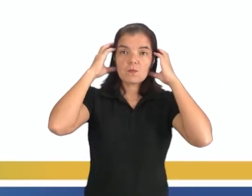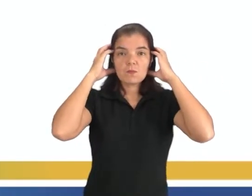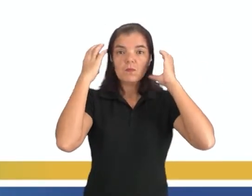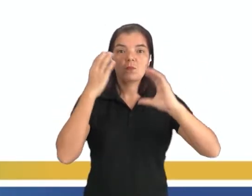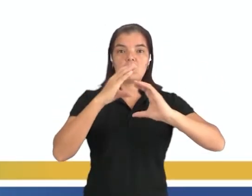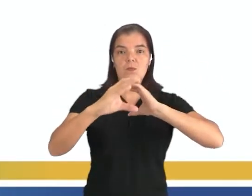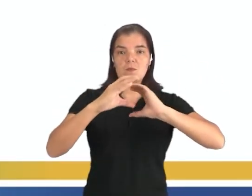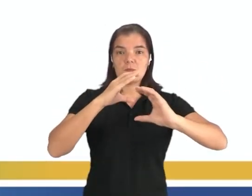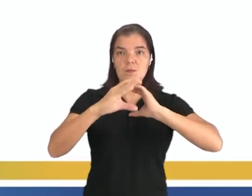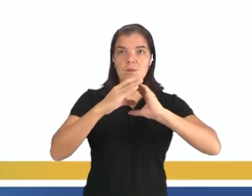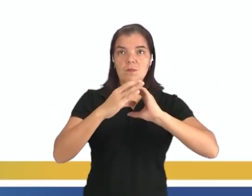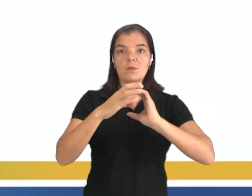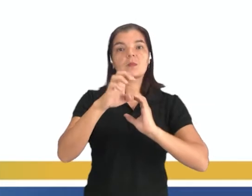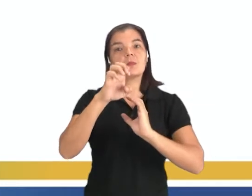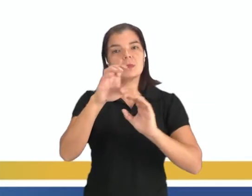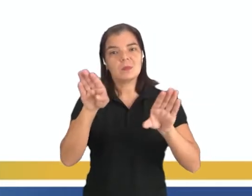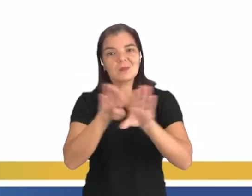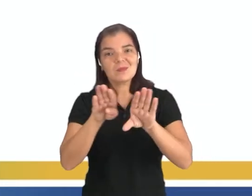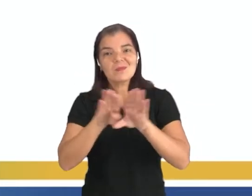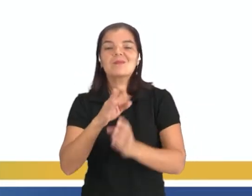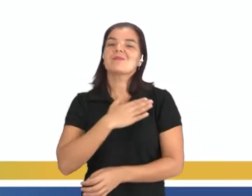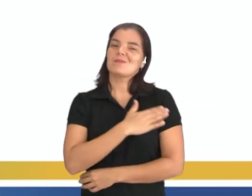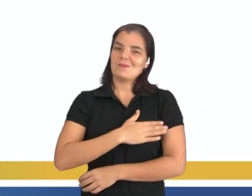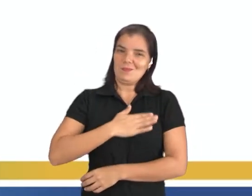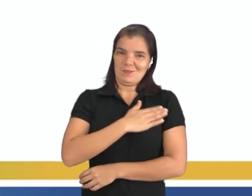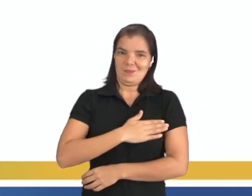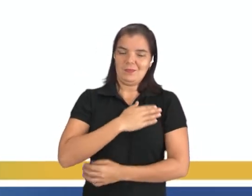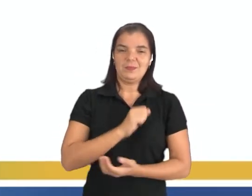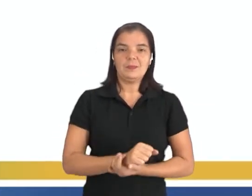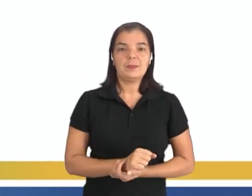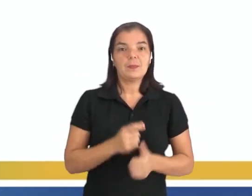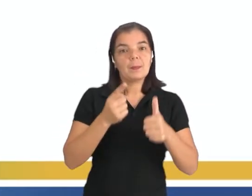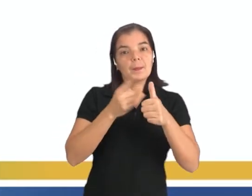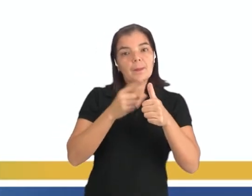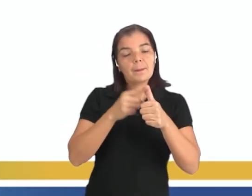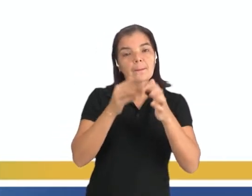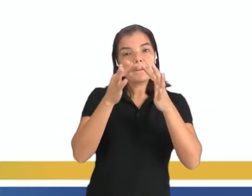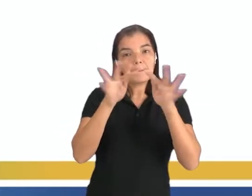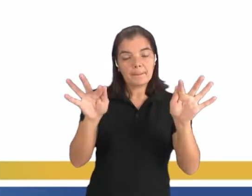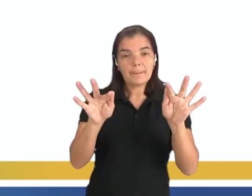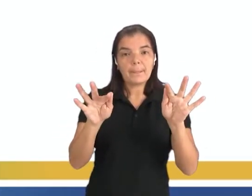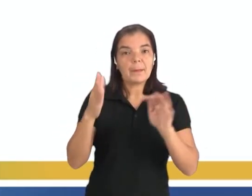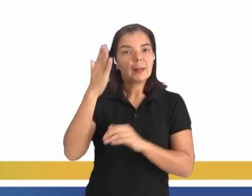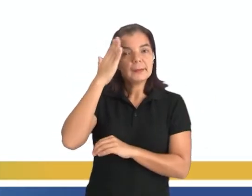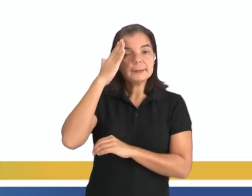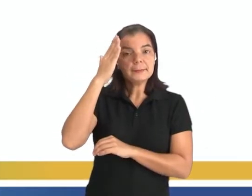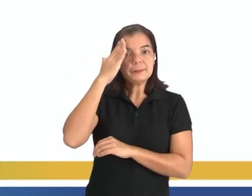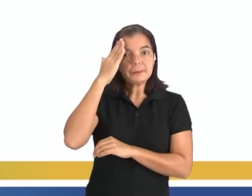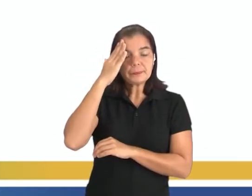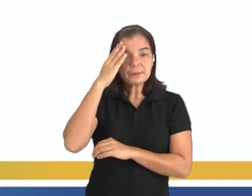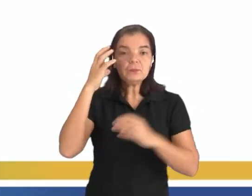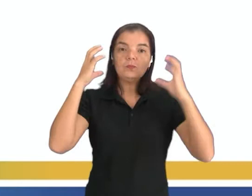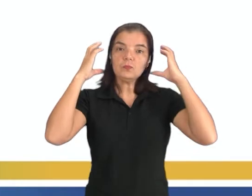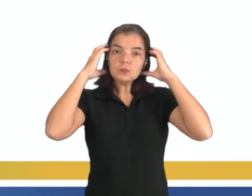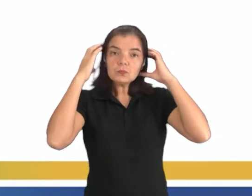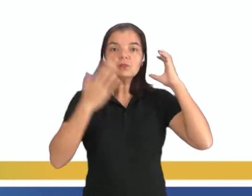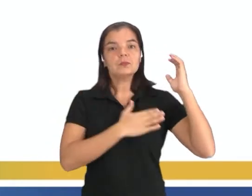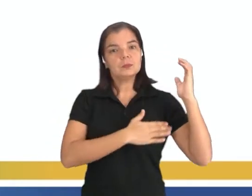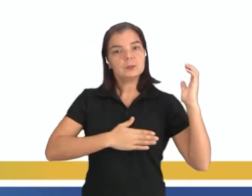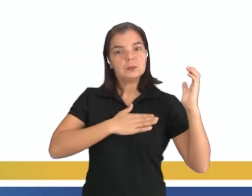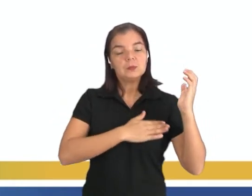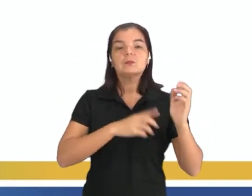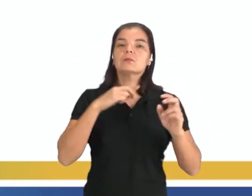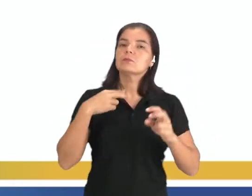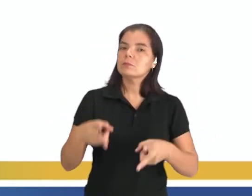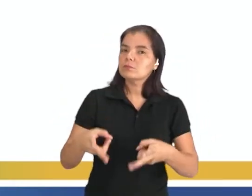essa música e gosto dela, né? A primeira ação ali, além de entender que é ouvir e gostar da música,